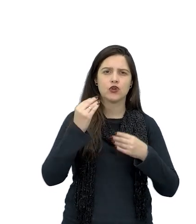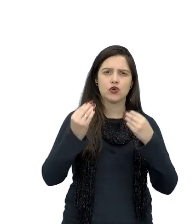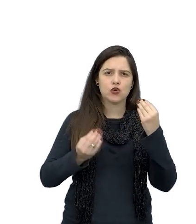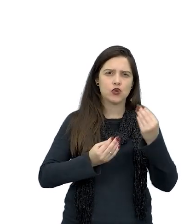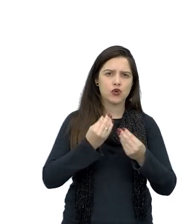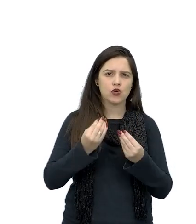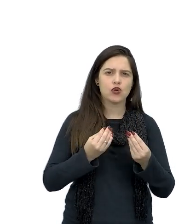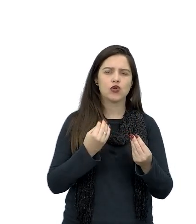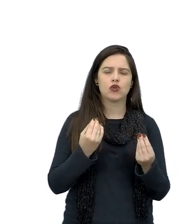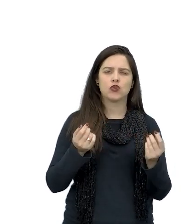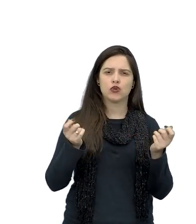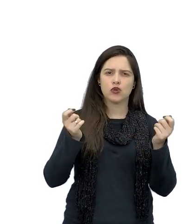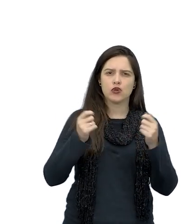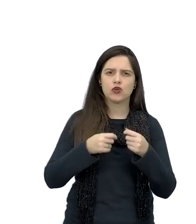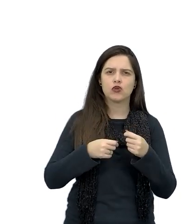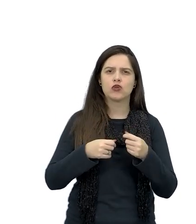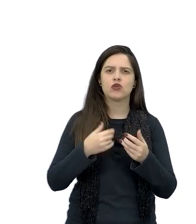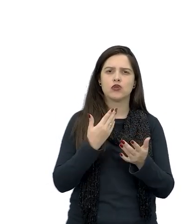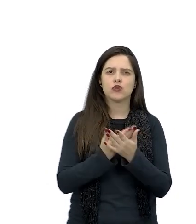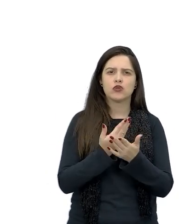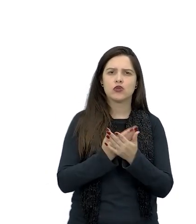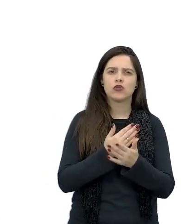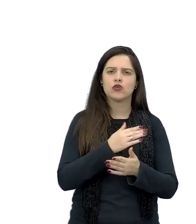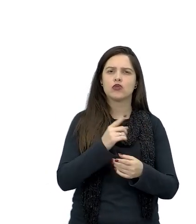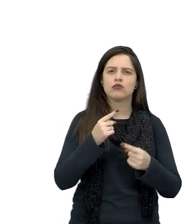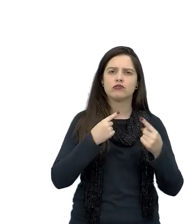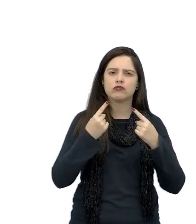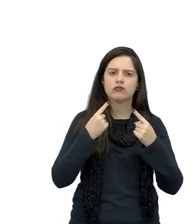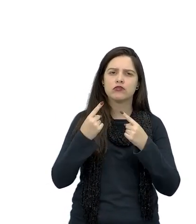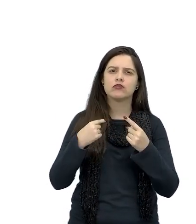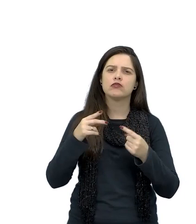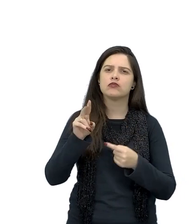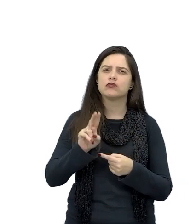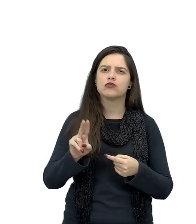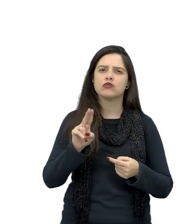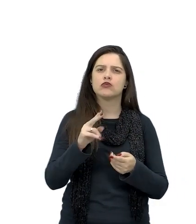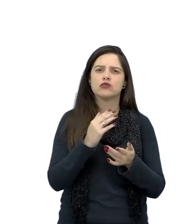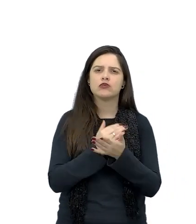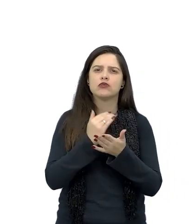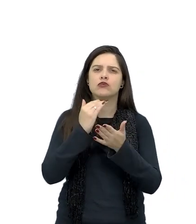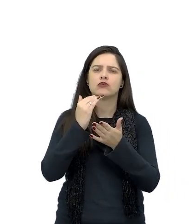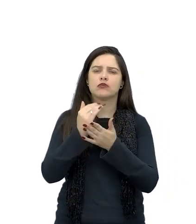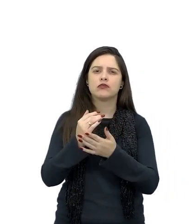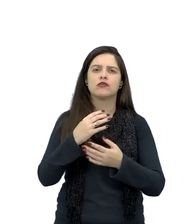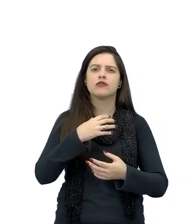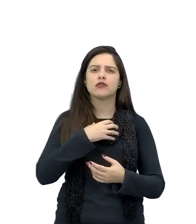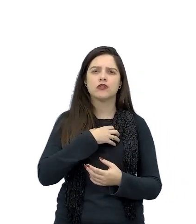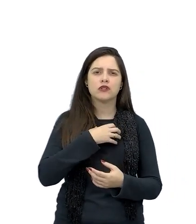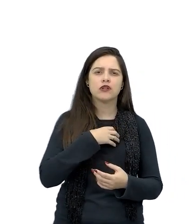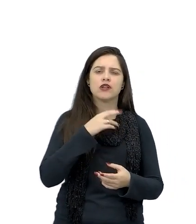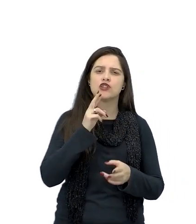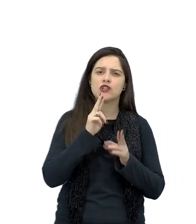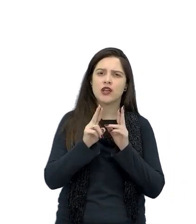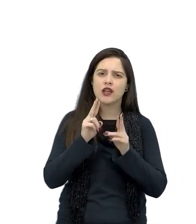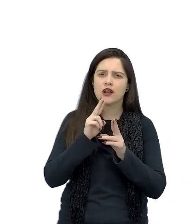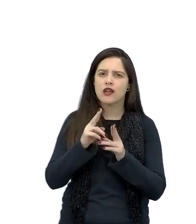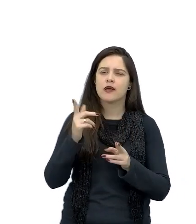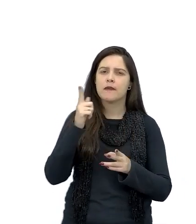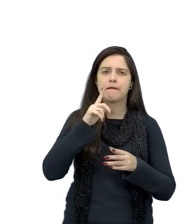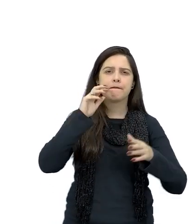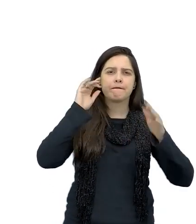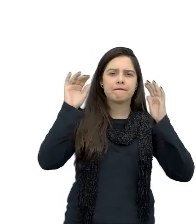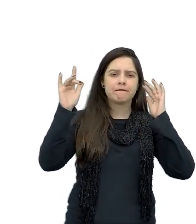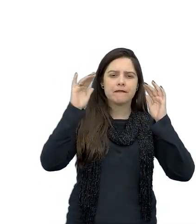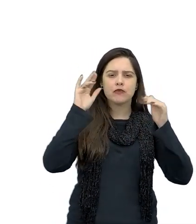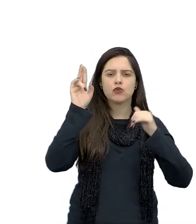colocamos os aprendizes a utilizar procedimento de revisar, editar,